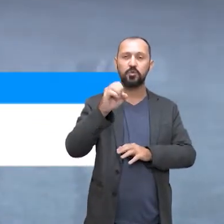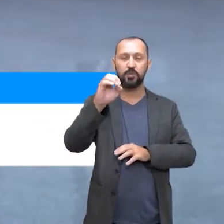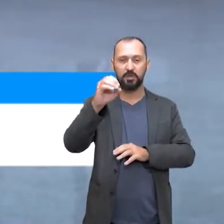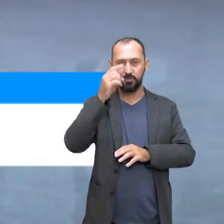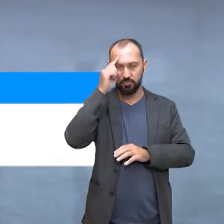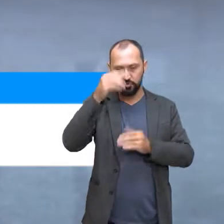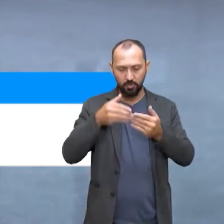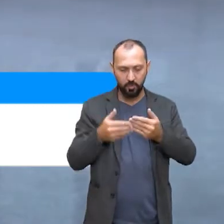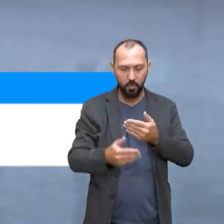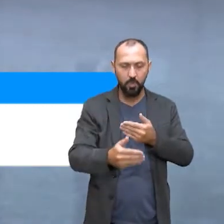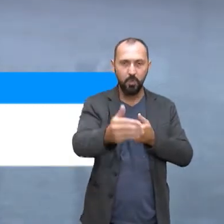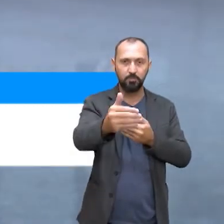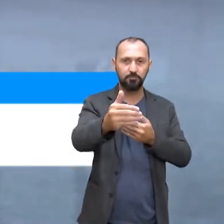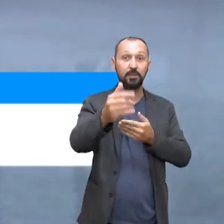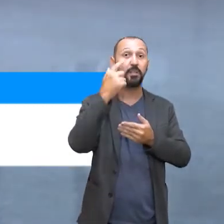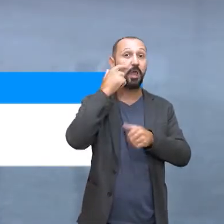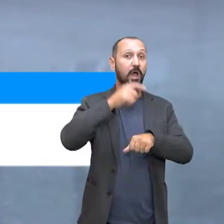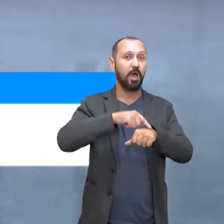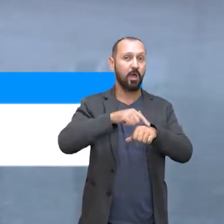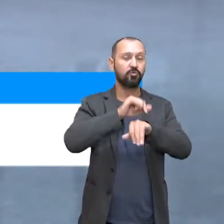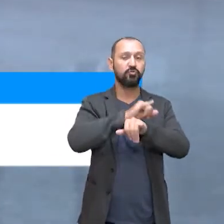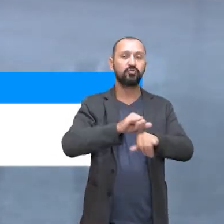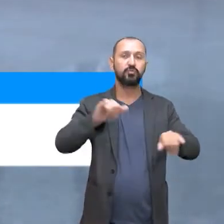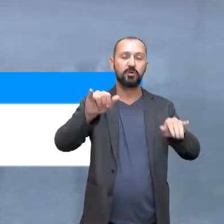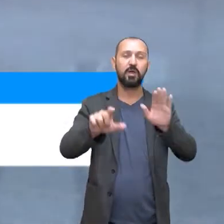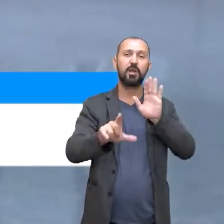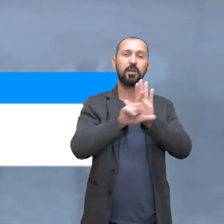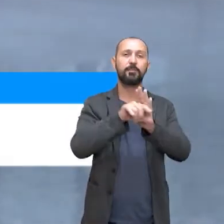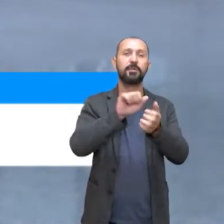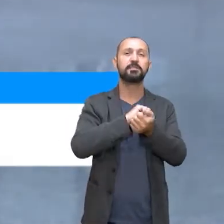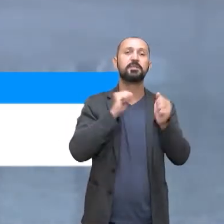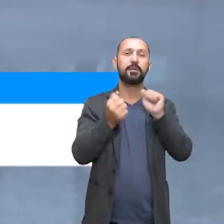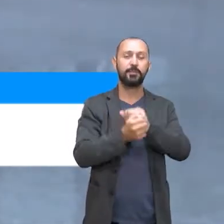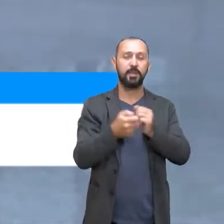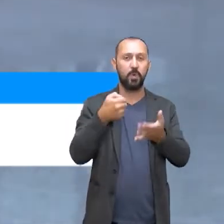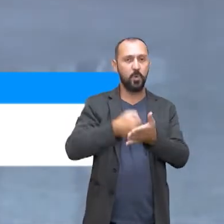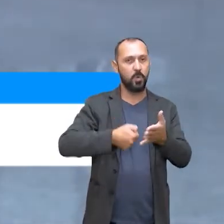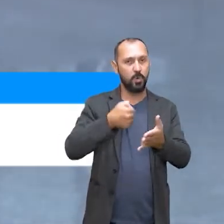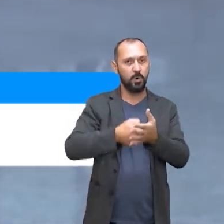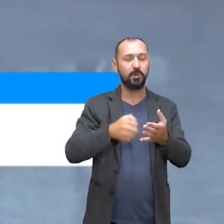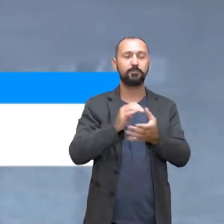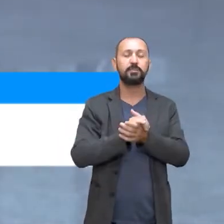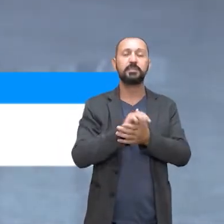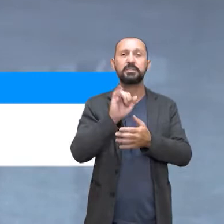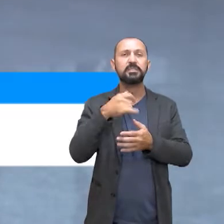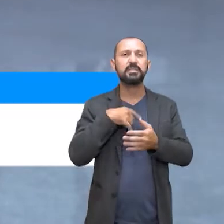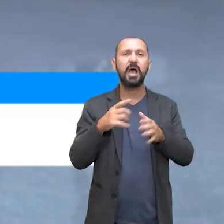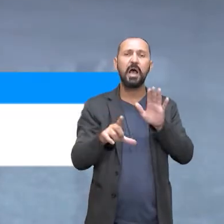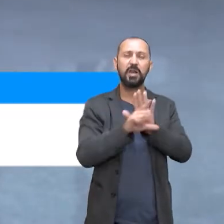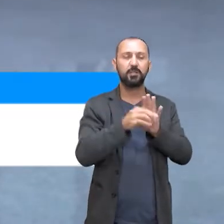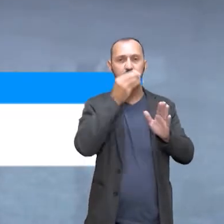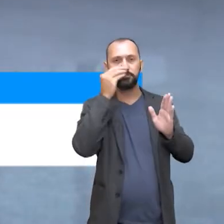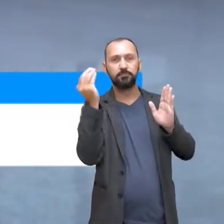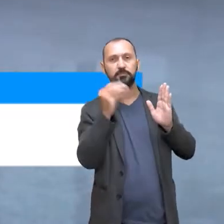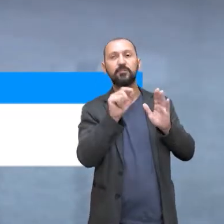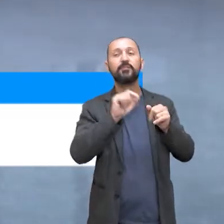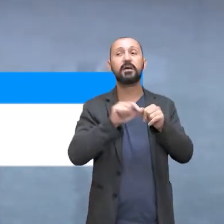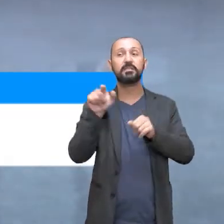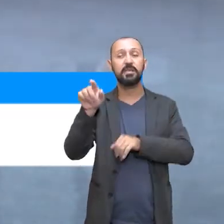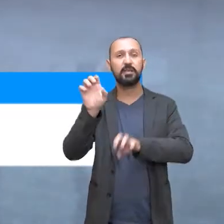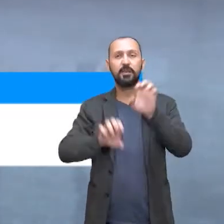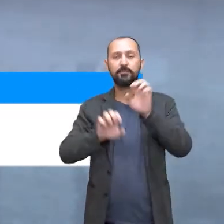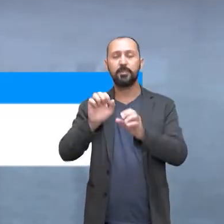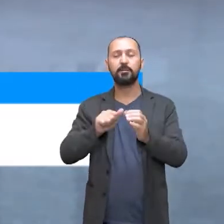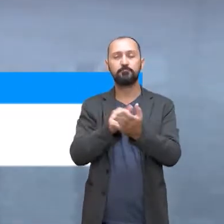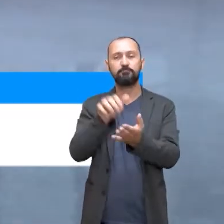terão prazo de 180 dias contados a partir da publicação da lei para se adequarem à exigência. O descumprimento da